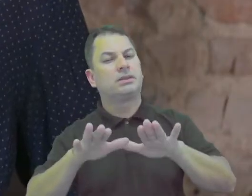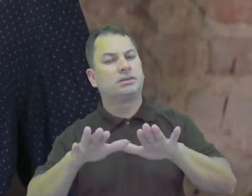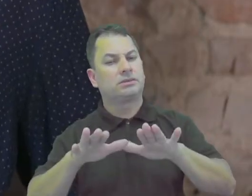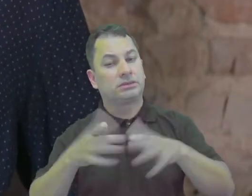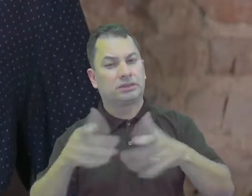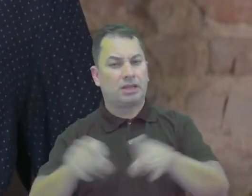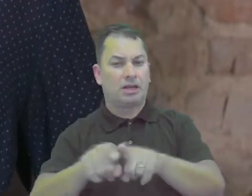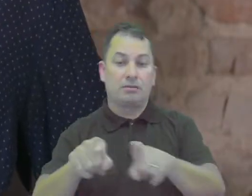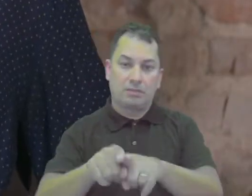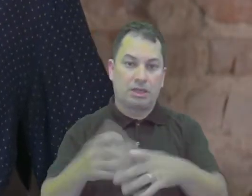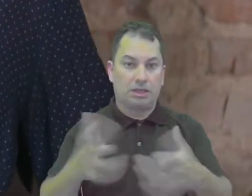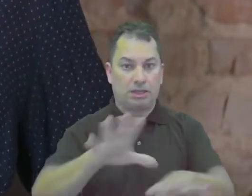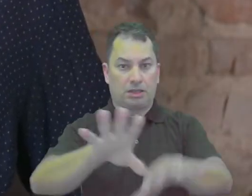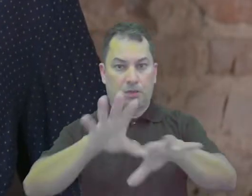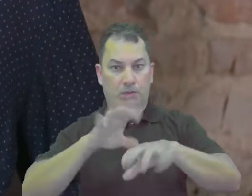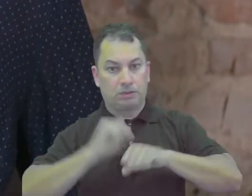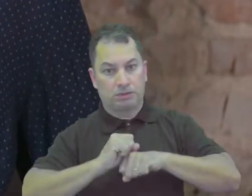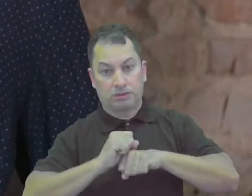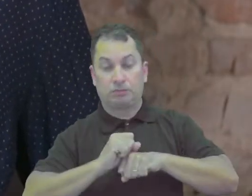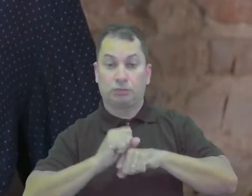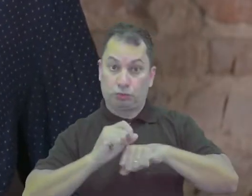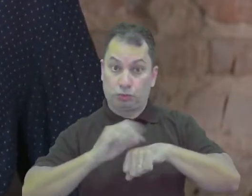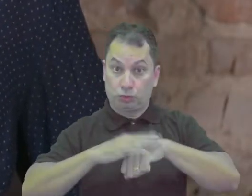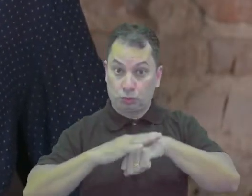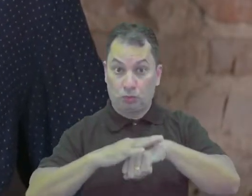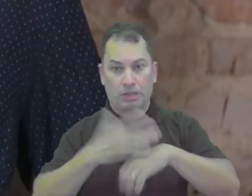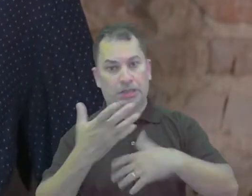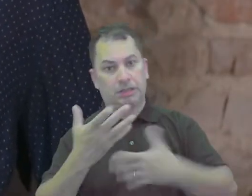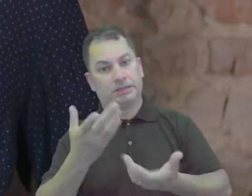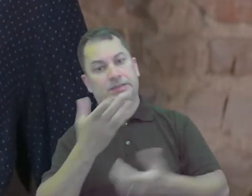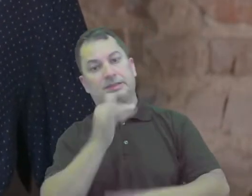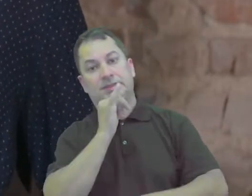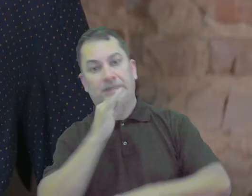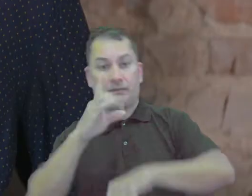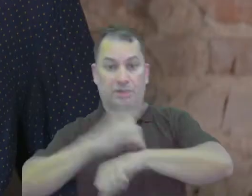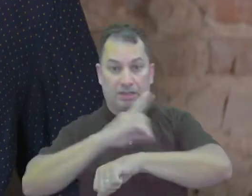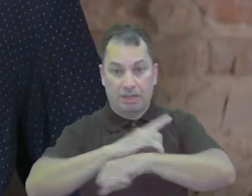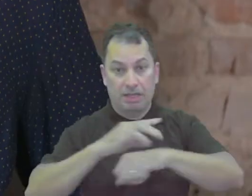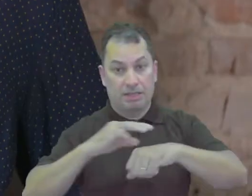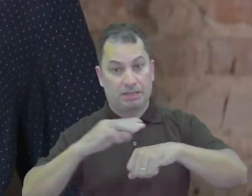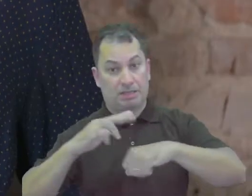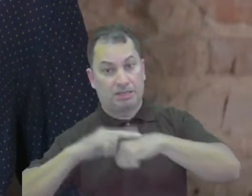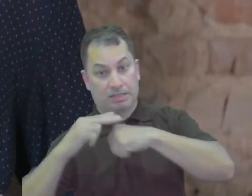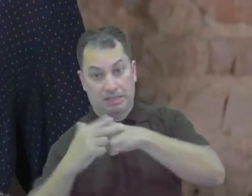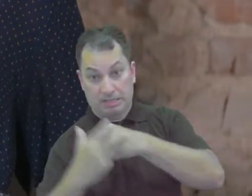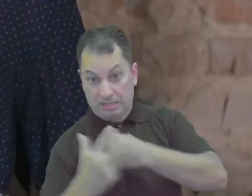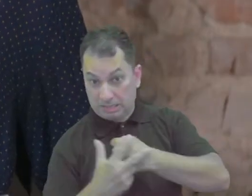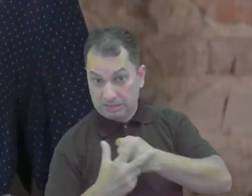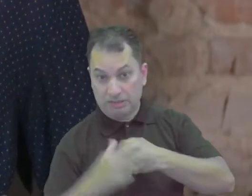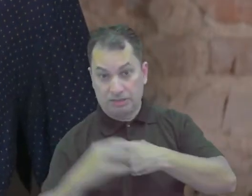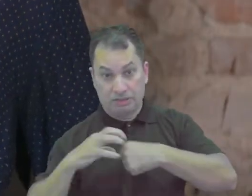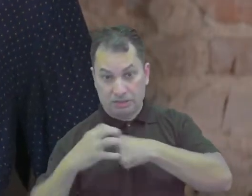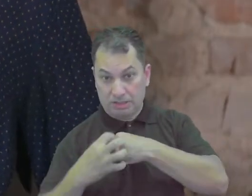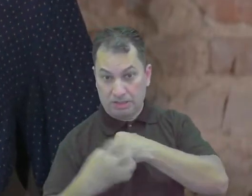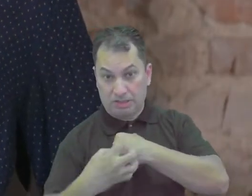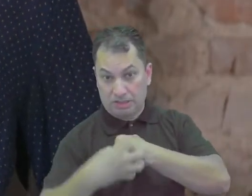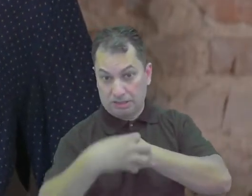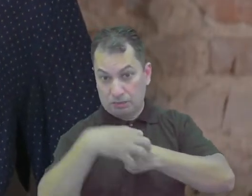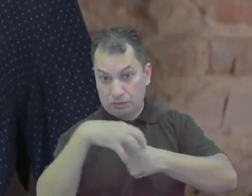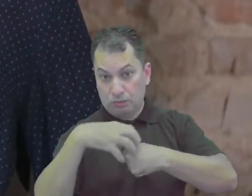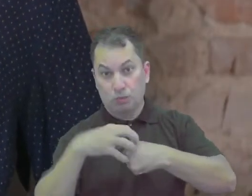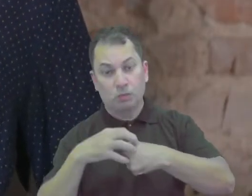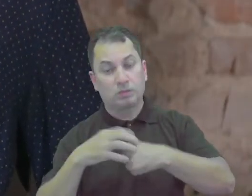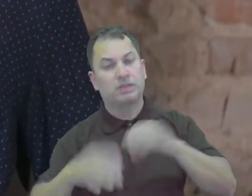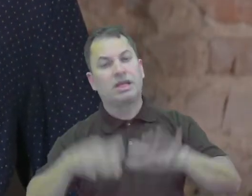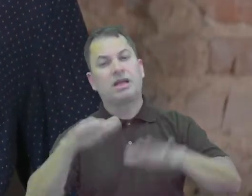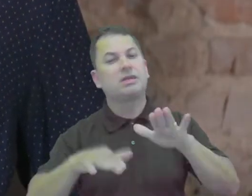a malária, a dengue, a zika, a chikungunya, e a gente vê a população mais